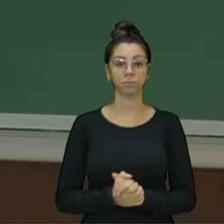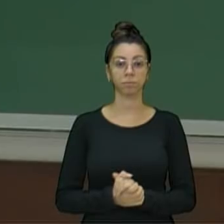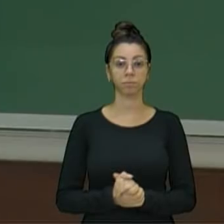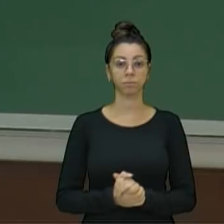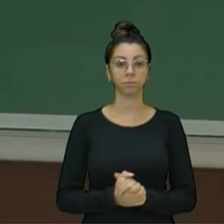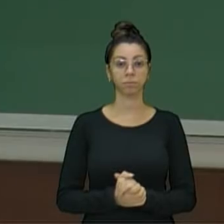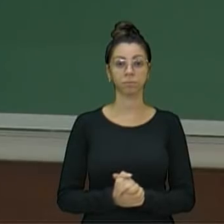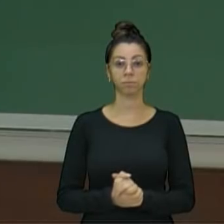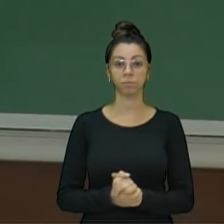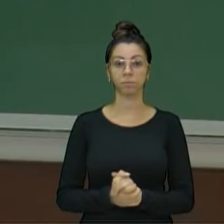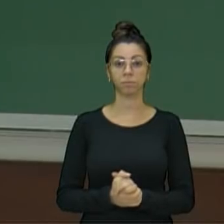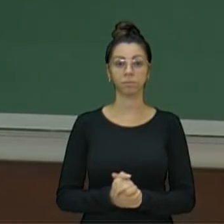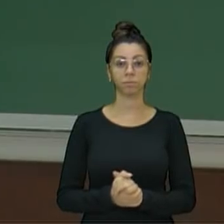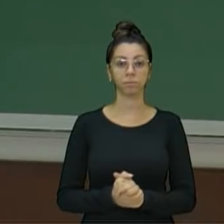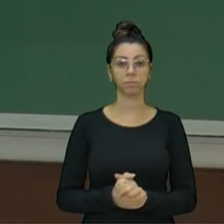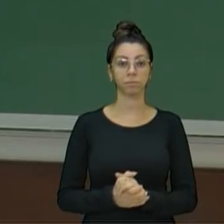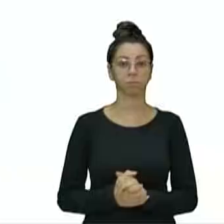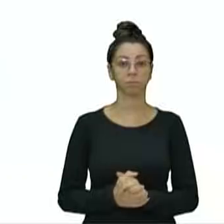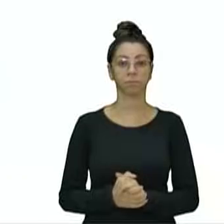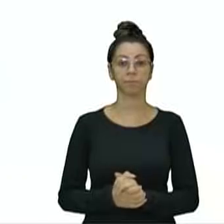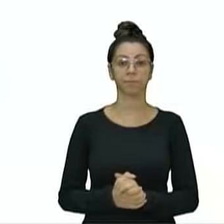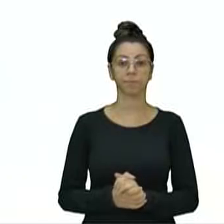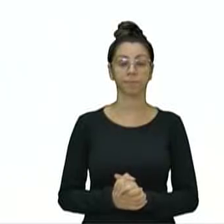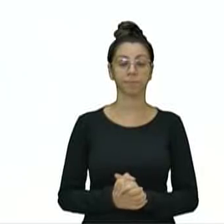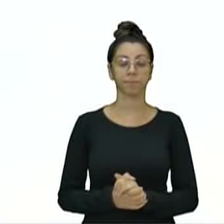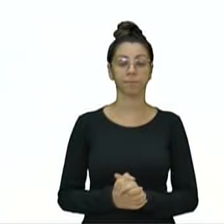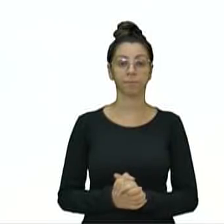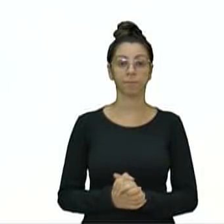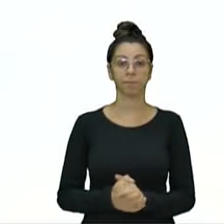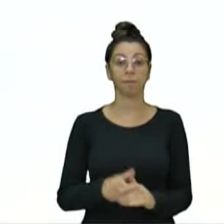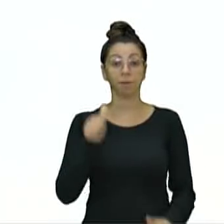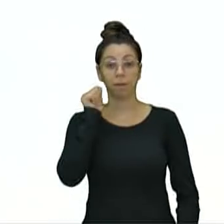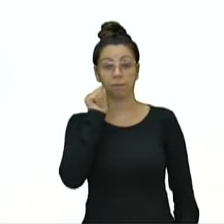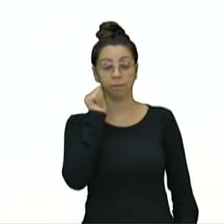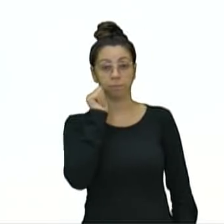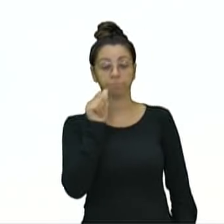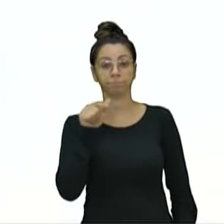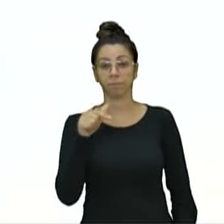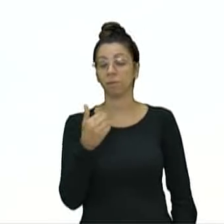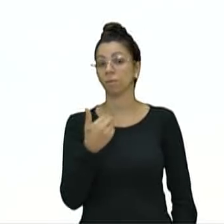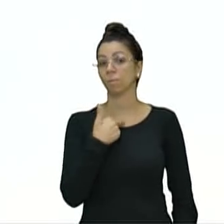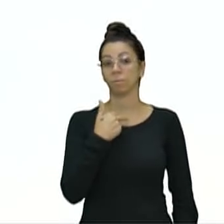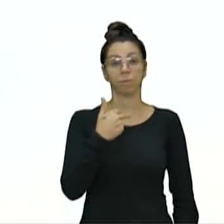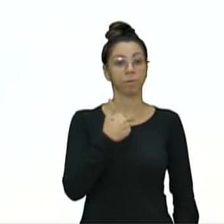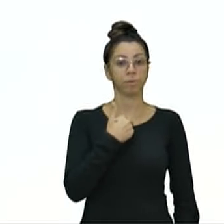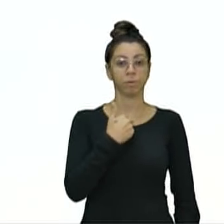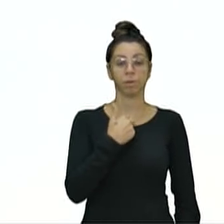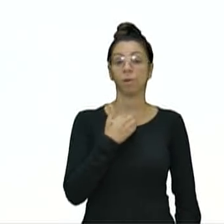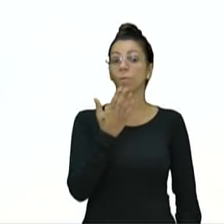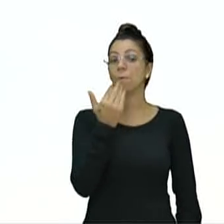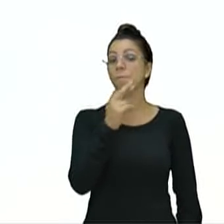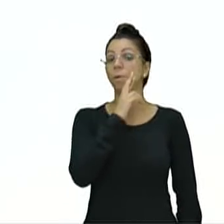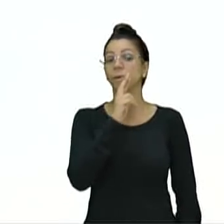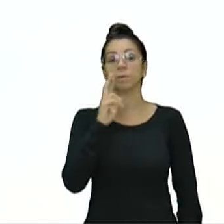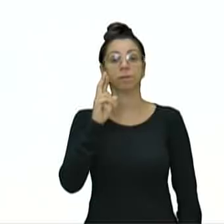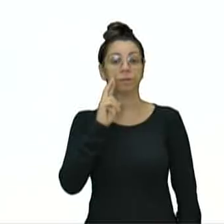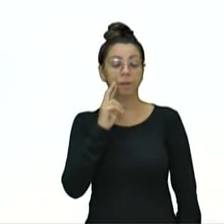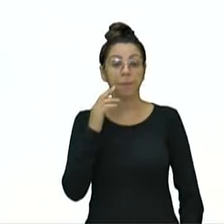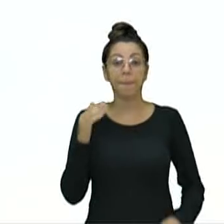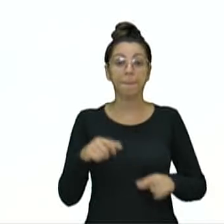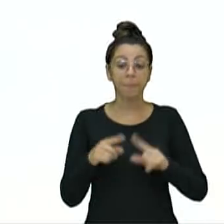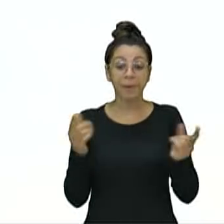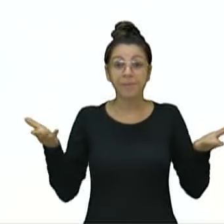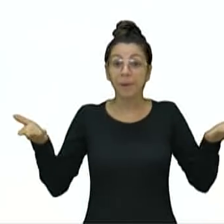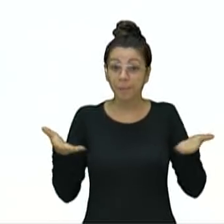out, however, now she can. Ela não podia comer fora, no entanto, agora ela pode. Ó, veja que eu estou colocando